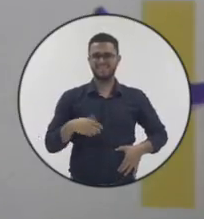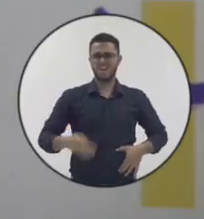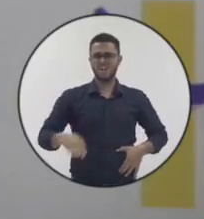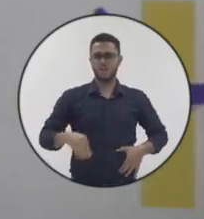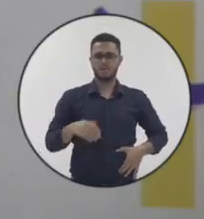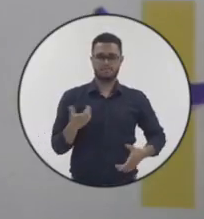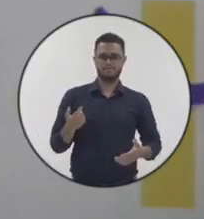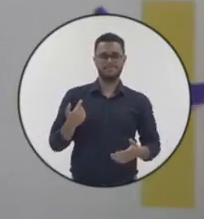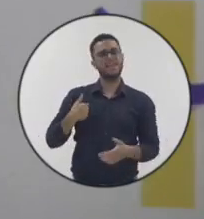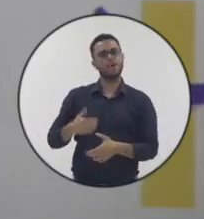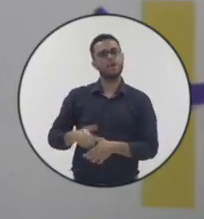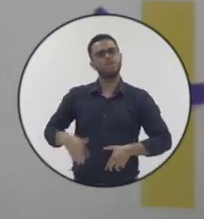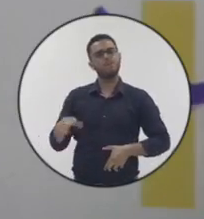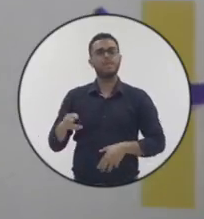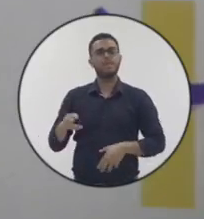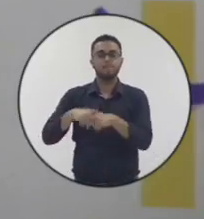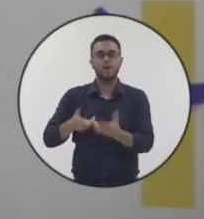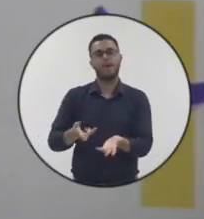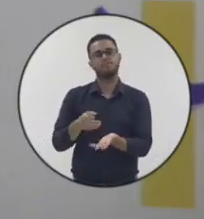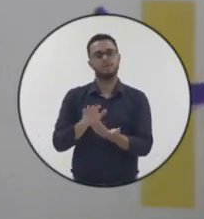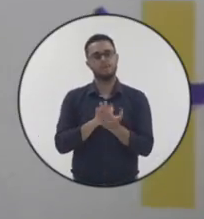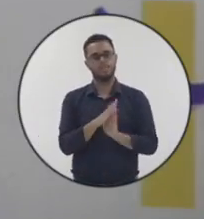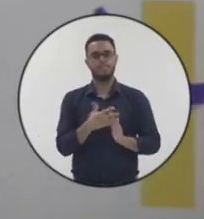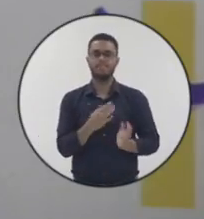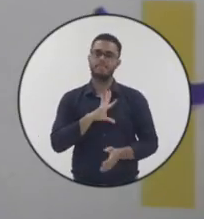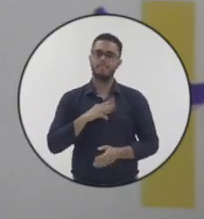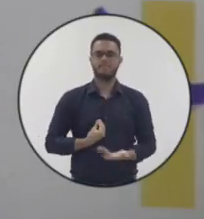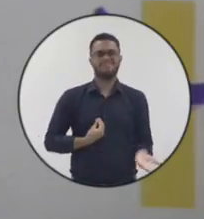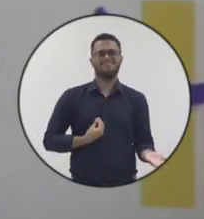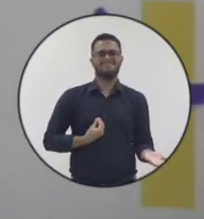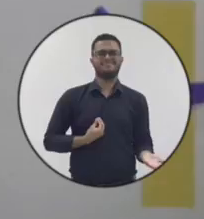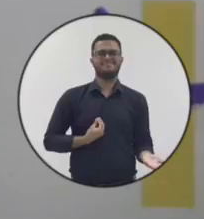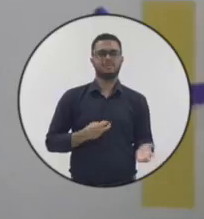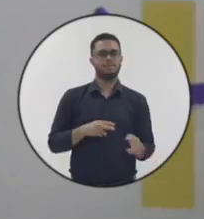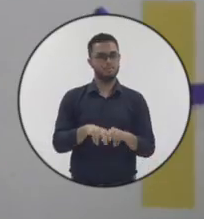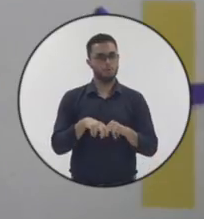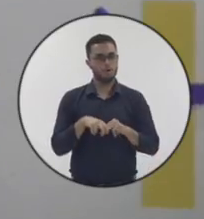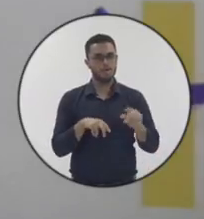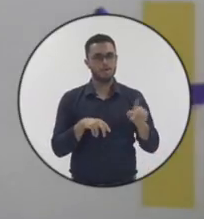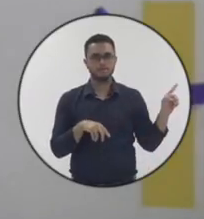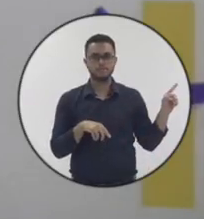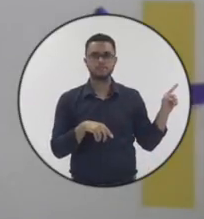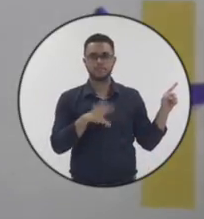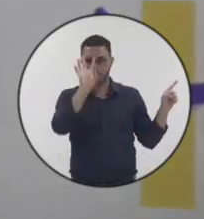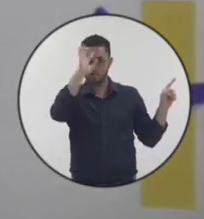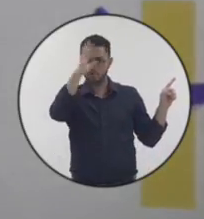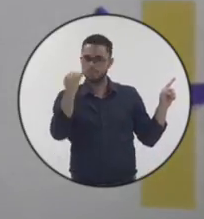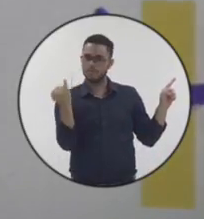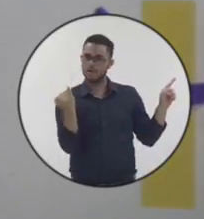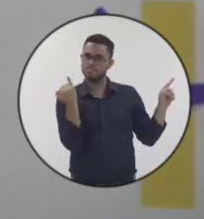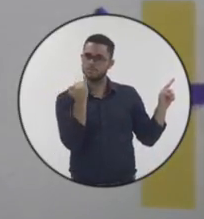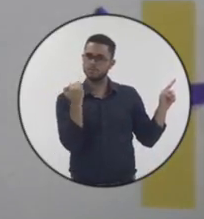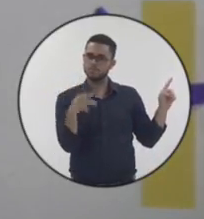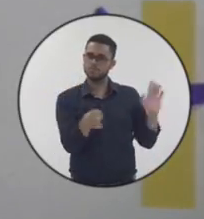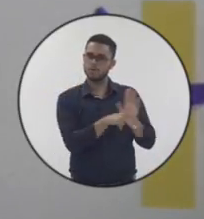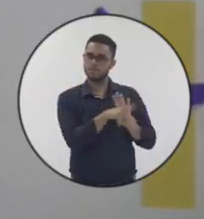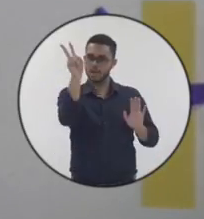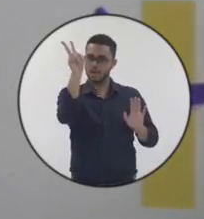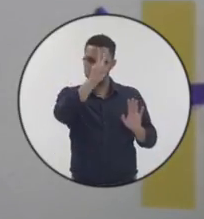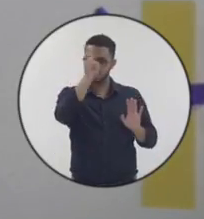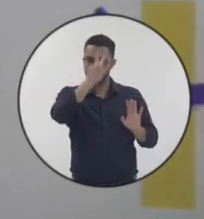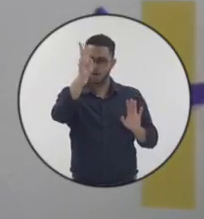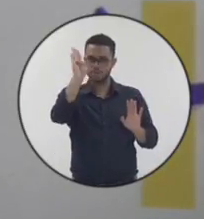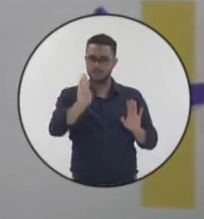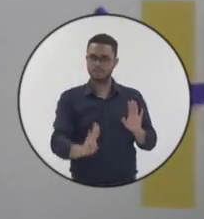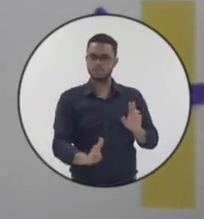travesti. Então, uma resolução como essa ela tem uma importância fundante para a história do Brasil. É para a história do